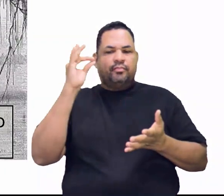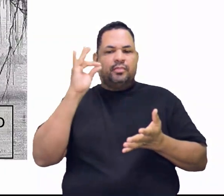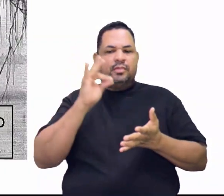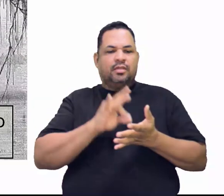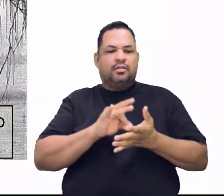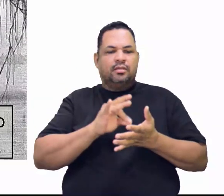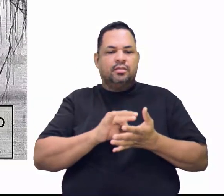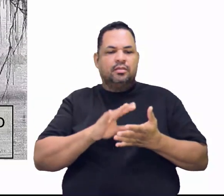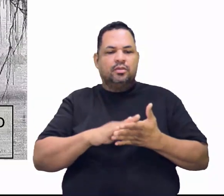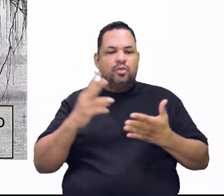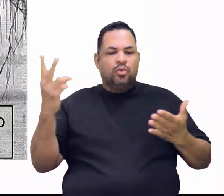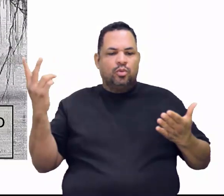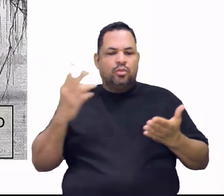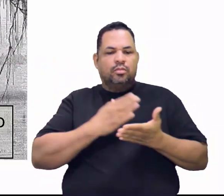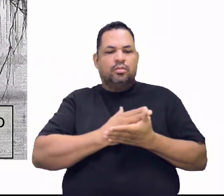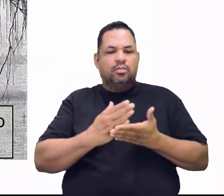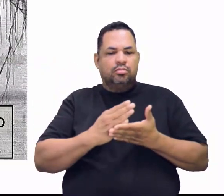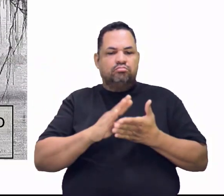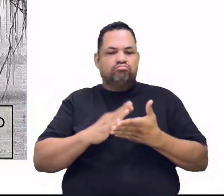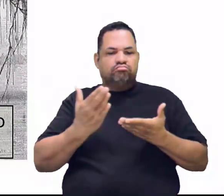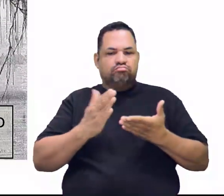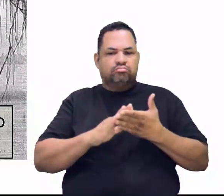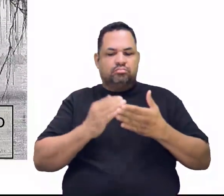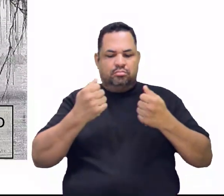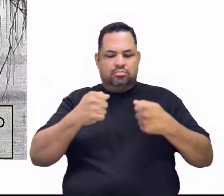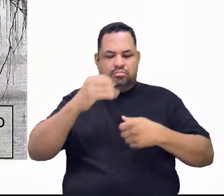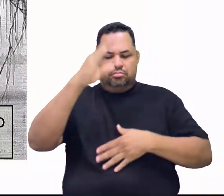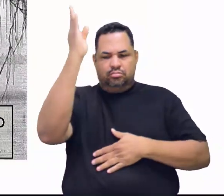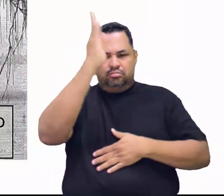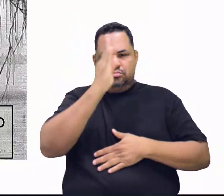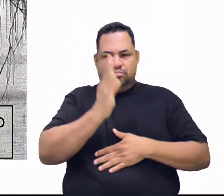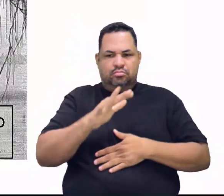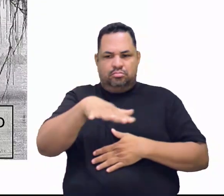passava a ser uma ameaça à soberania brasileira.